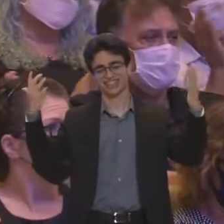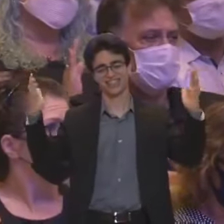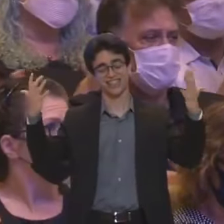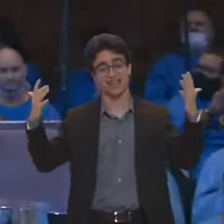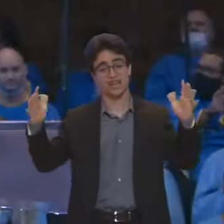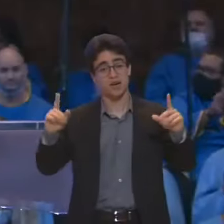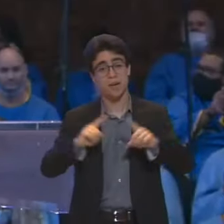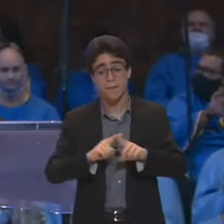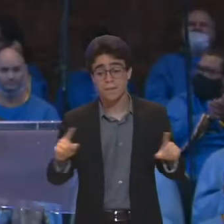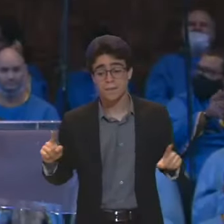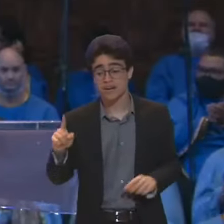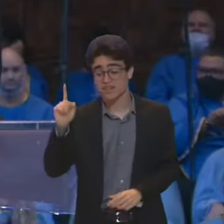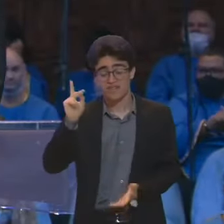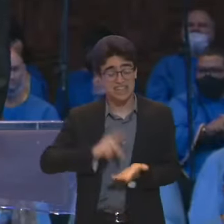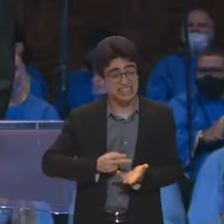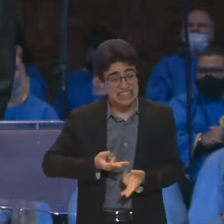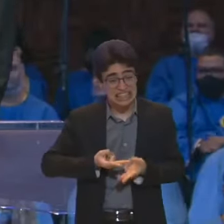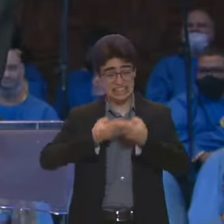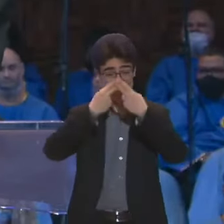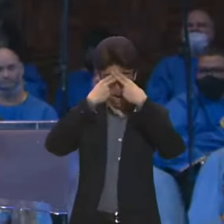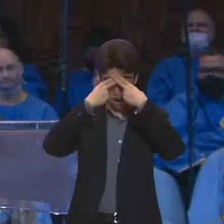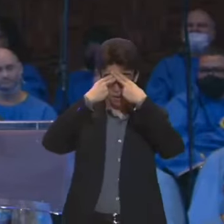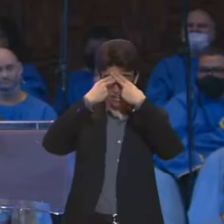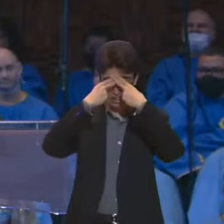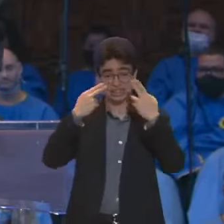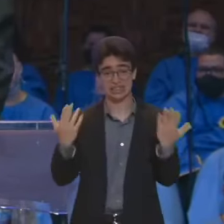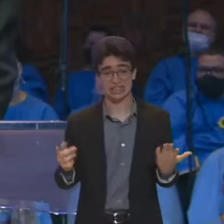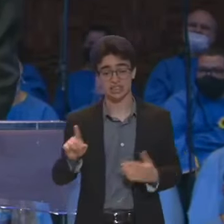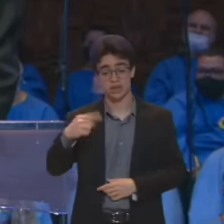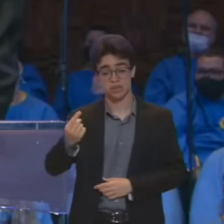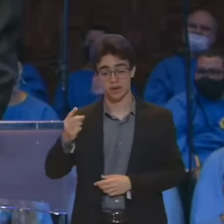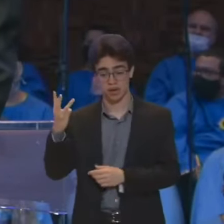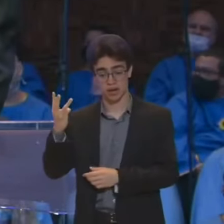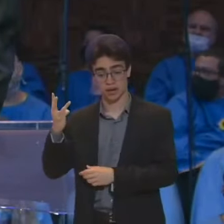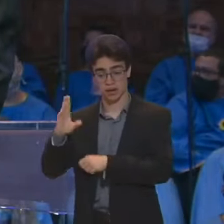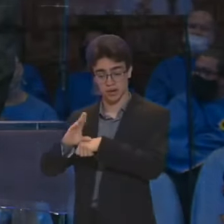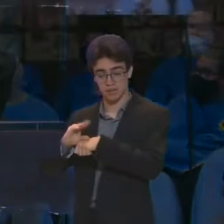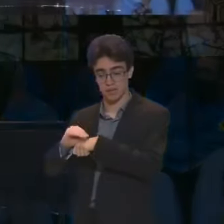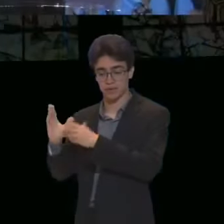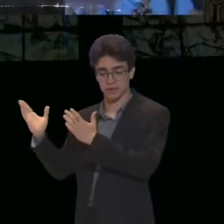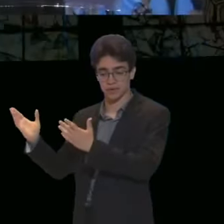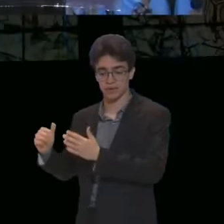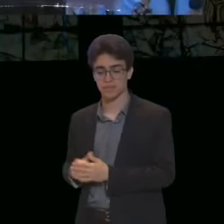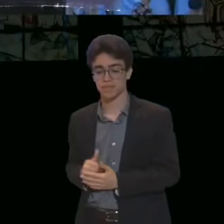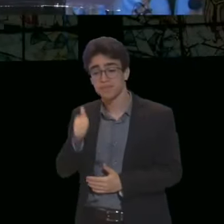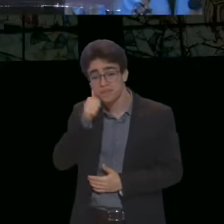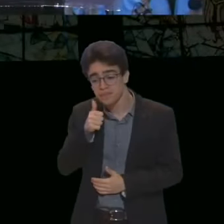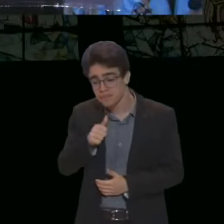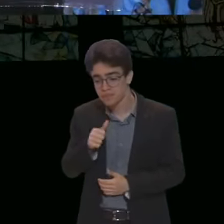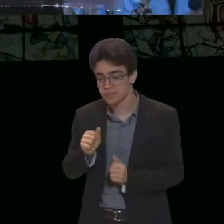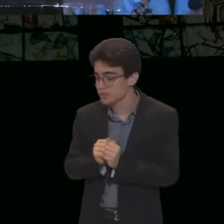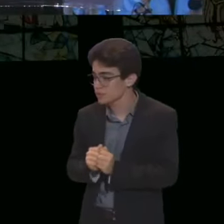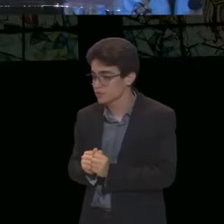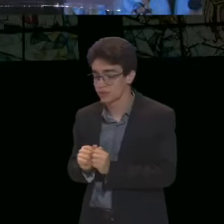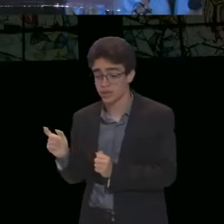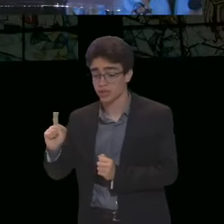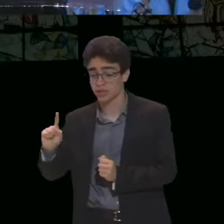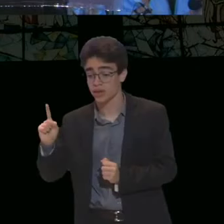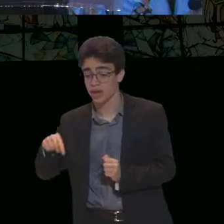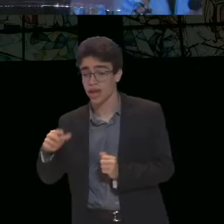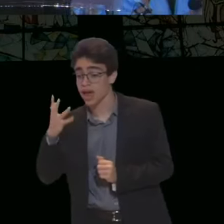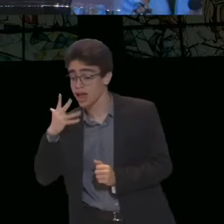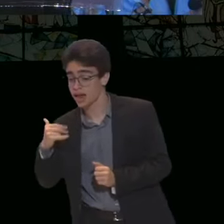Mas é tão traumatizante. E depois, põe a terceira foto. A menininha lá, ela não desgrudava de mim. Não, a da